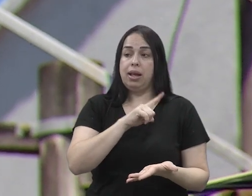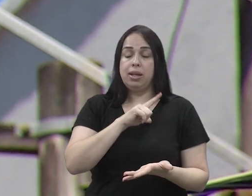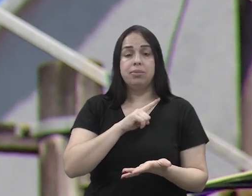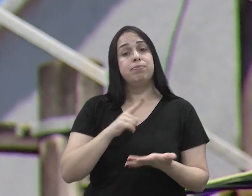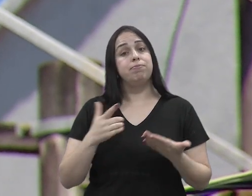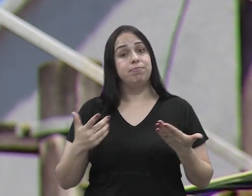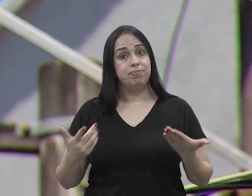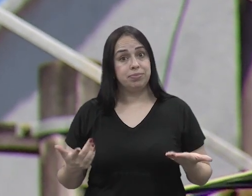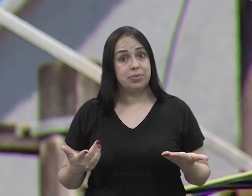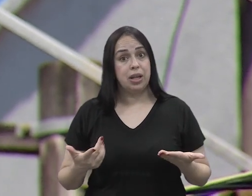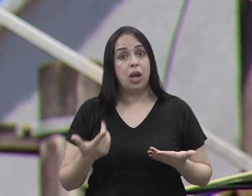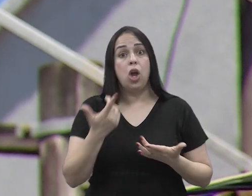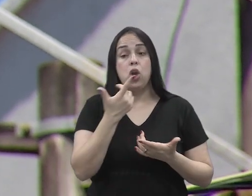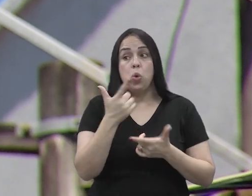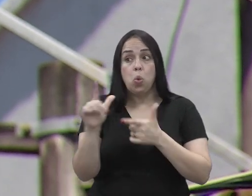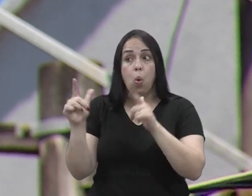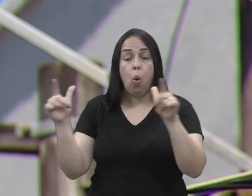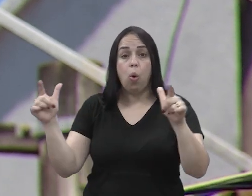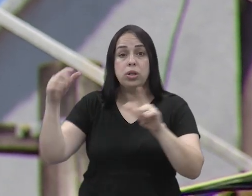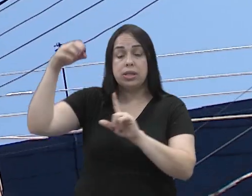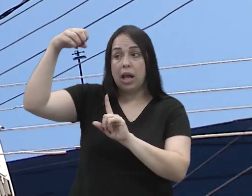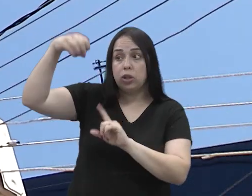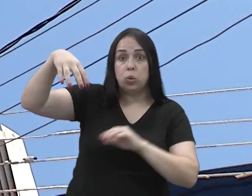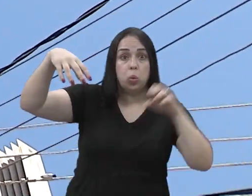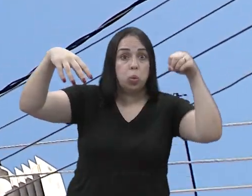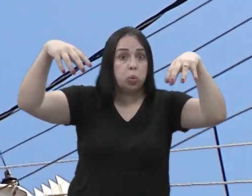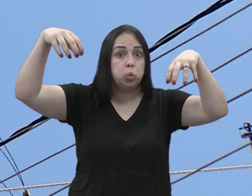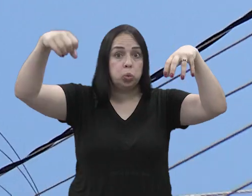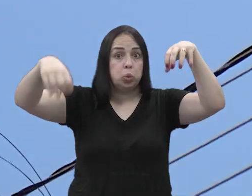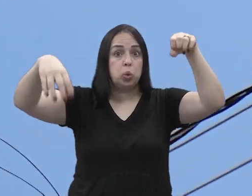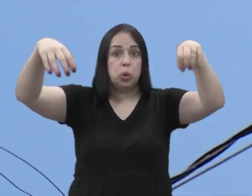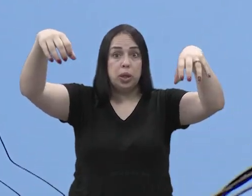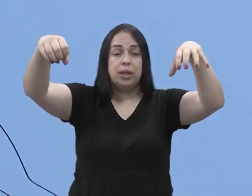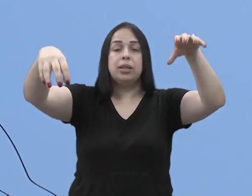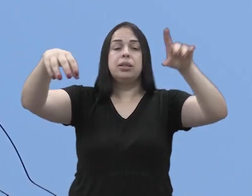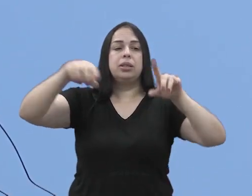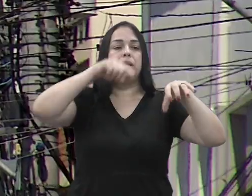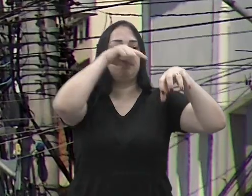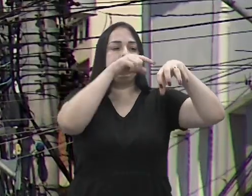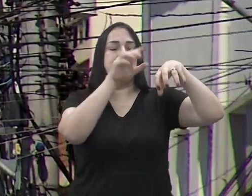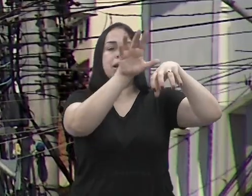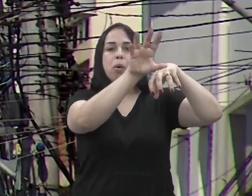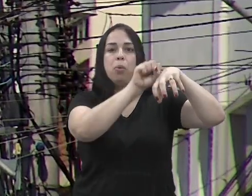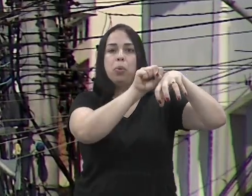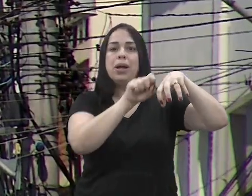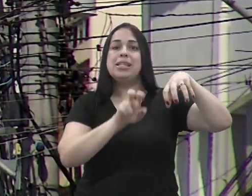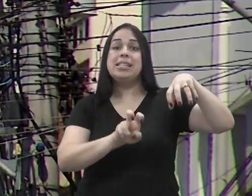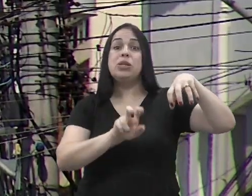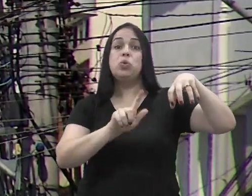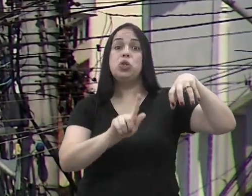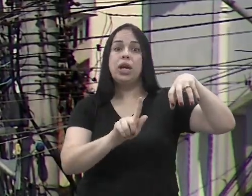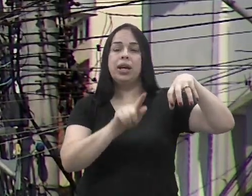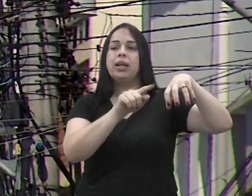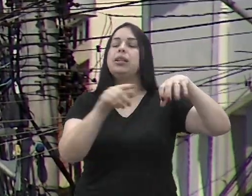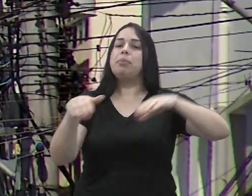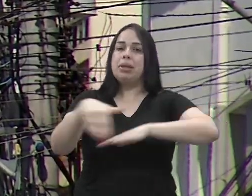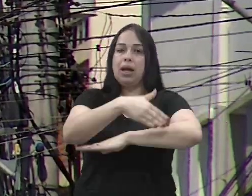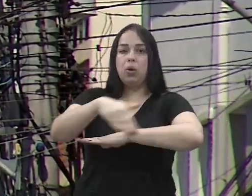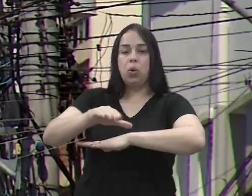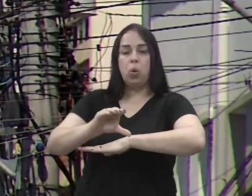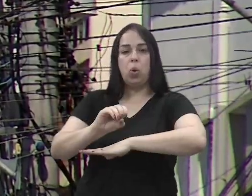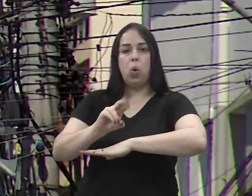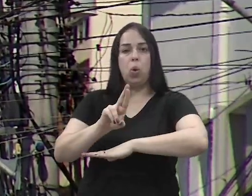Além disso, outras 11 luminárias inteligentes com antenas 5G integradas foram instaladas na Rua Coronel